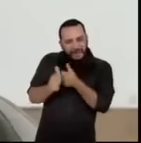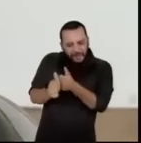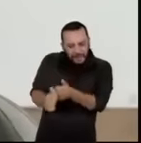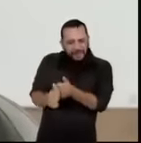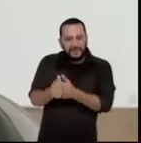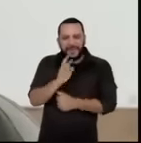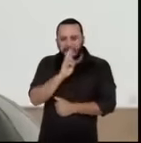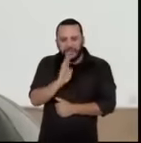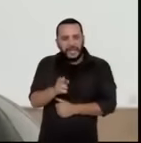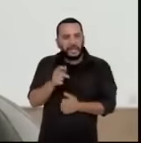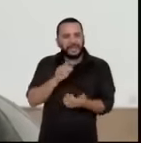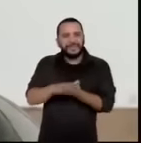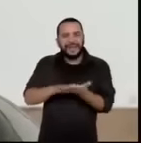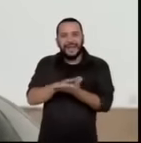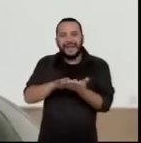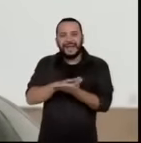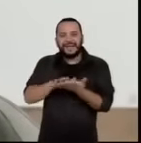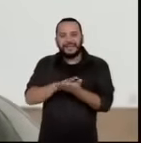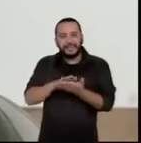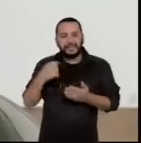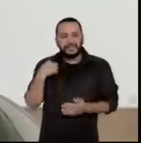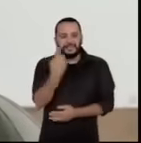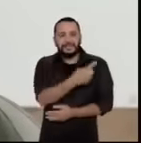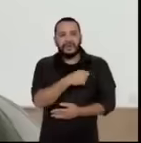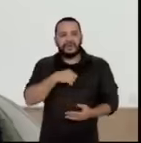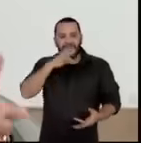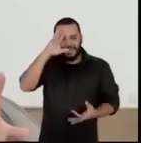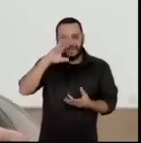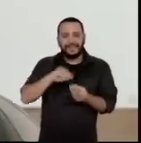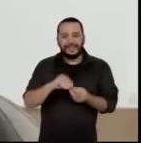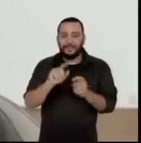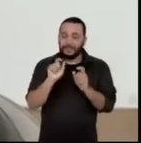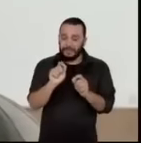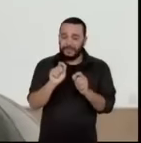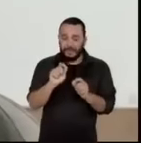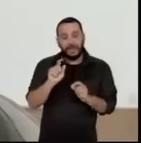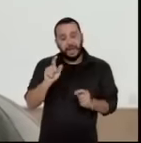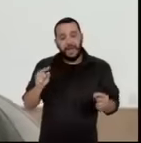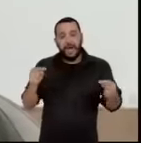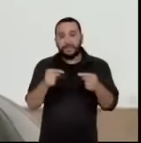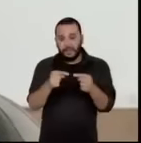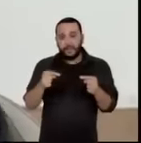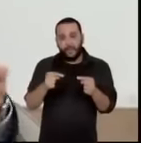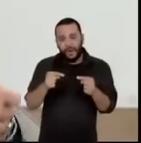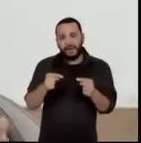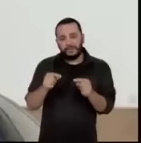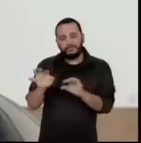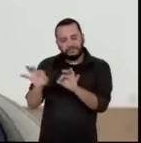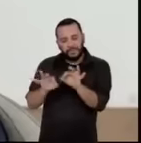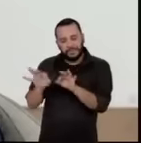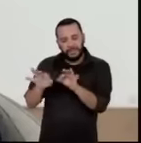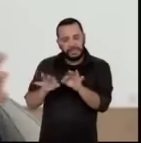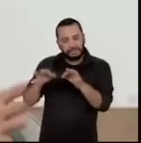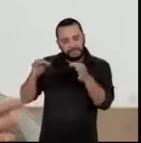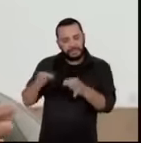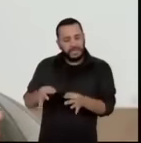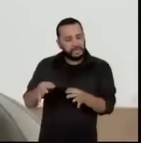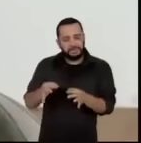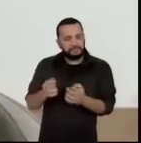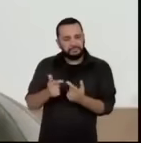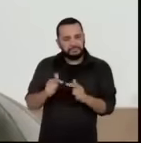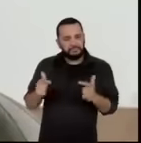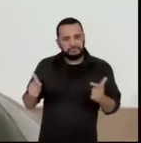resultados alinhados com aquilo que nós entendíamos que era a forma mais adequada de fazer. Fizemos uma análise de um